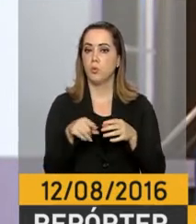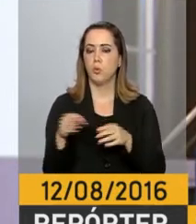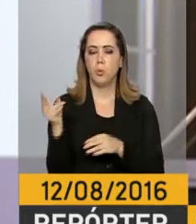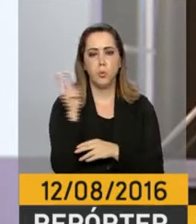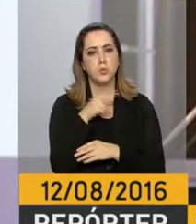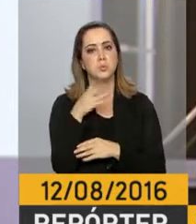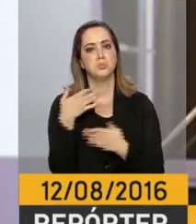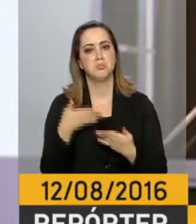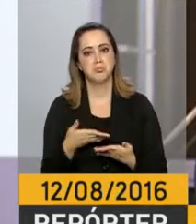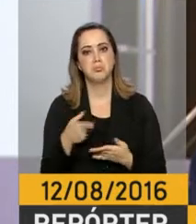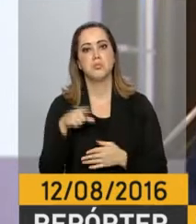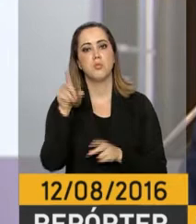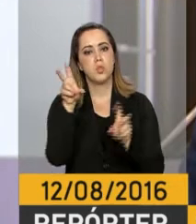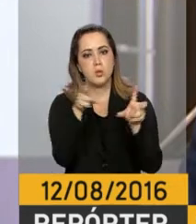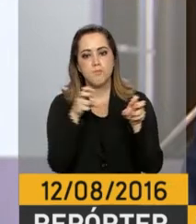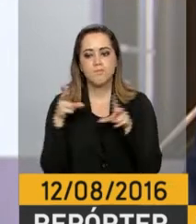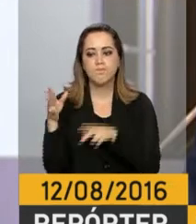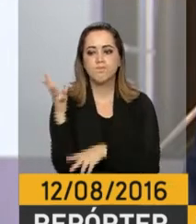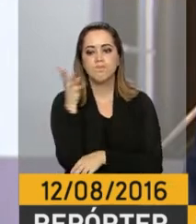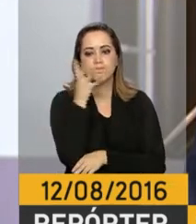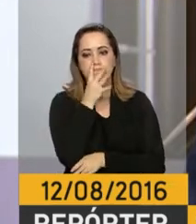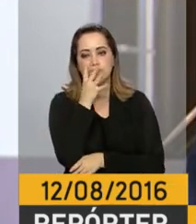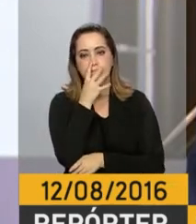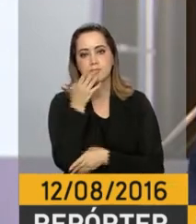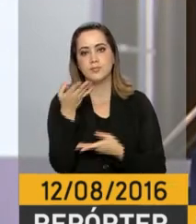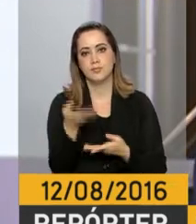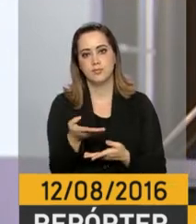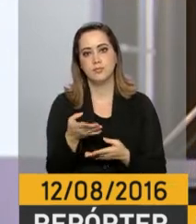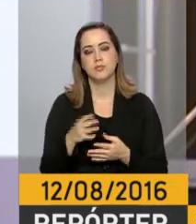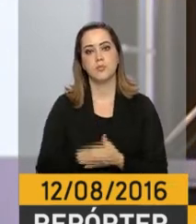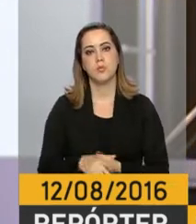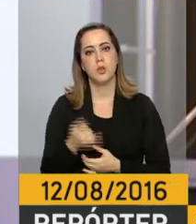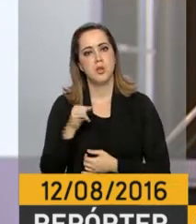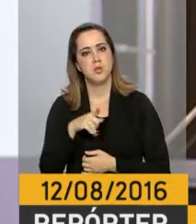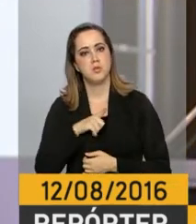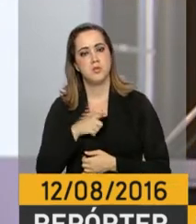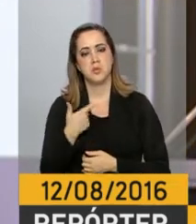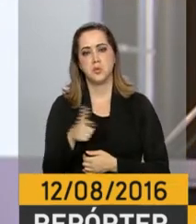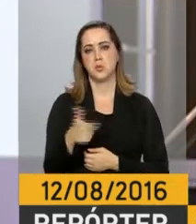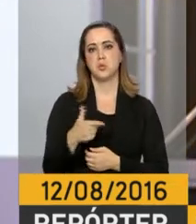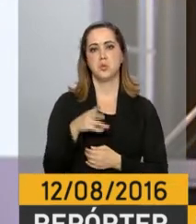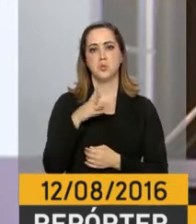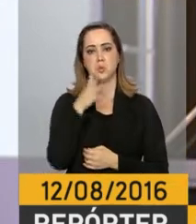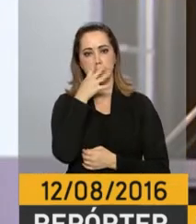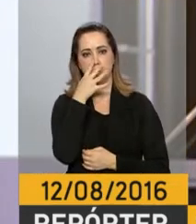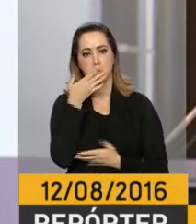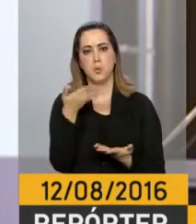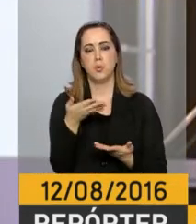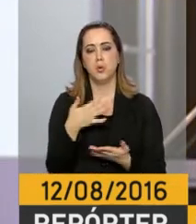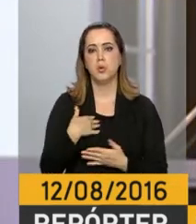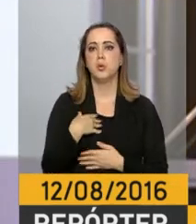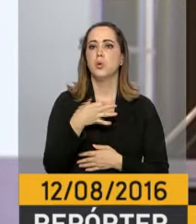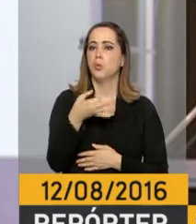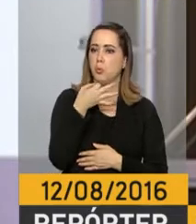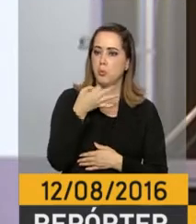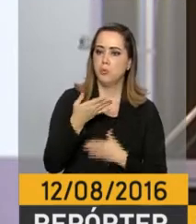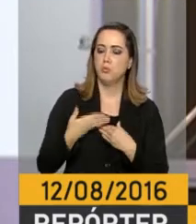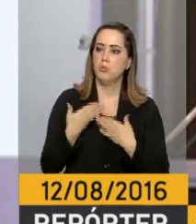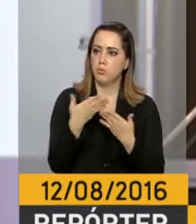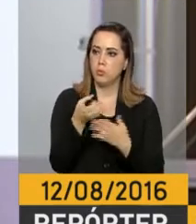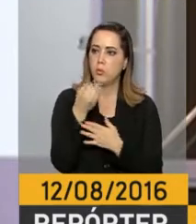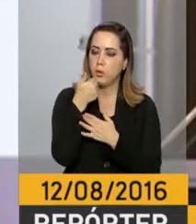Eu acredito que é um tema fascinante. E se vocês não tiverem a oportunidade de acompanhar, sugiro